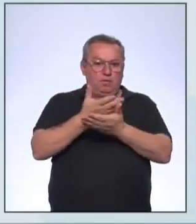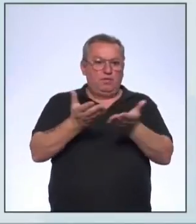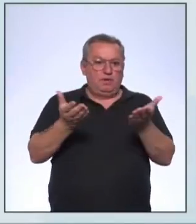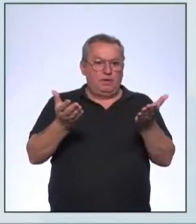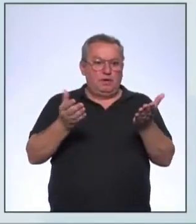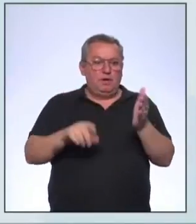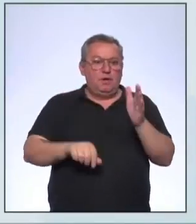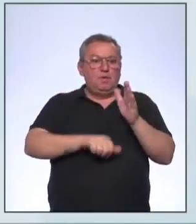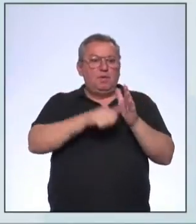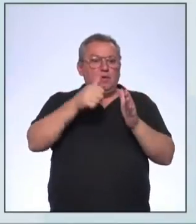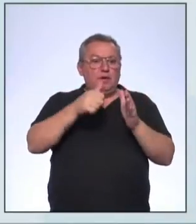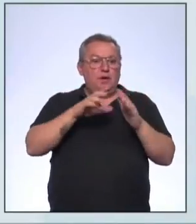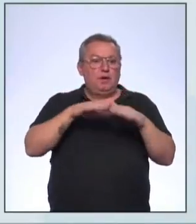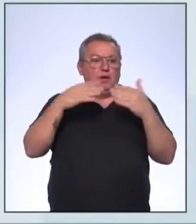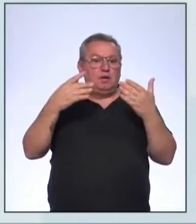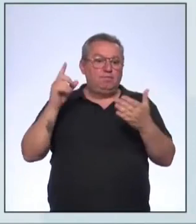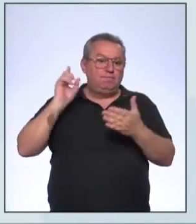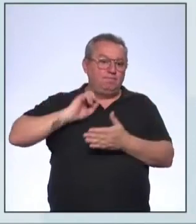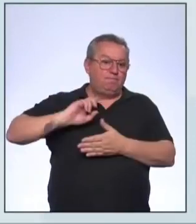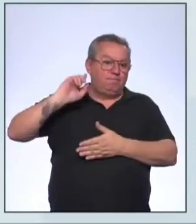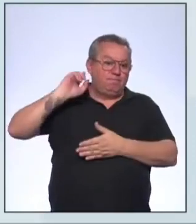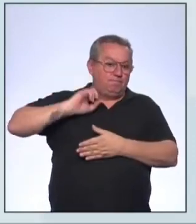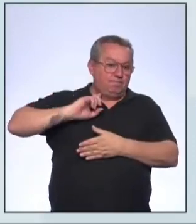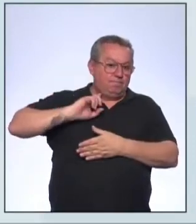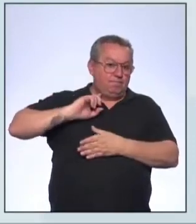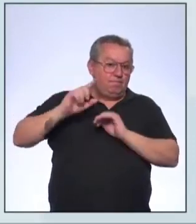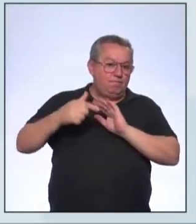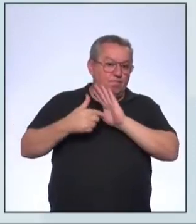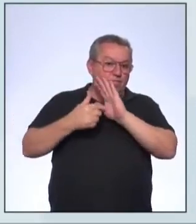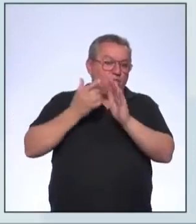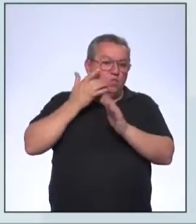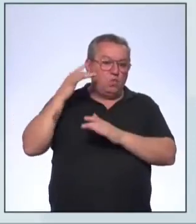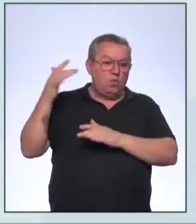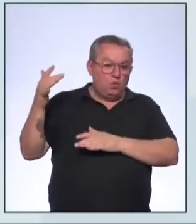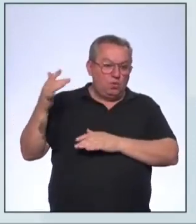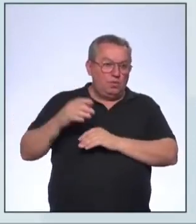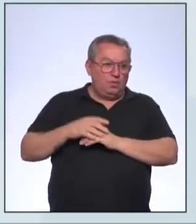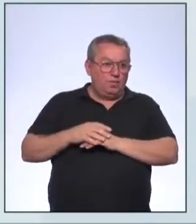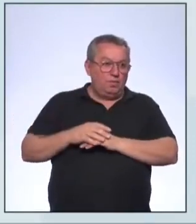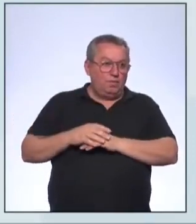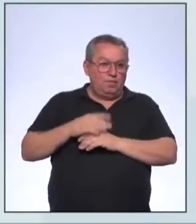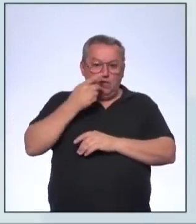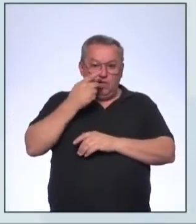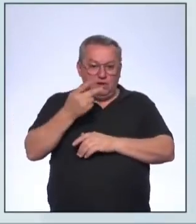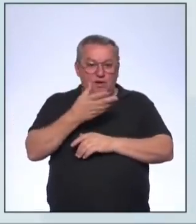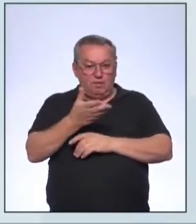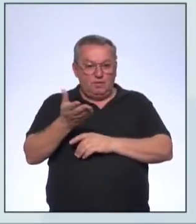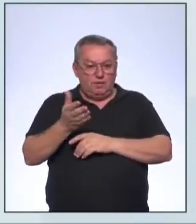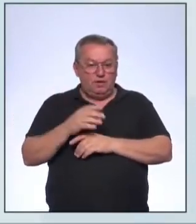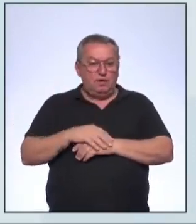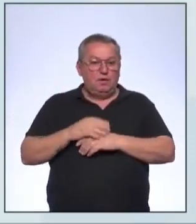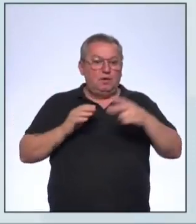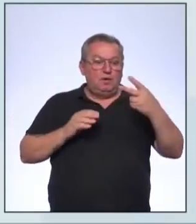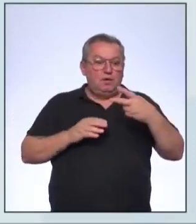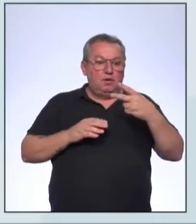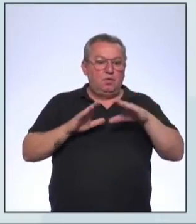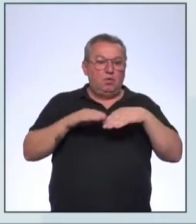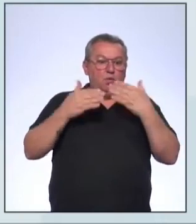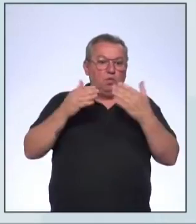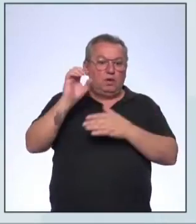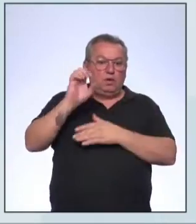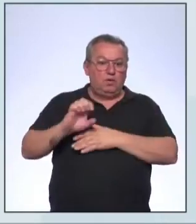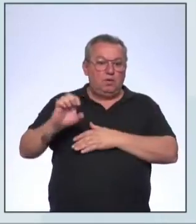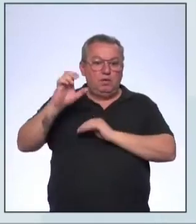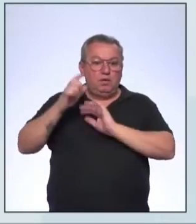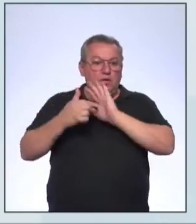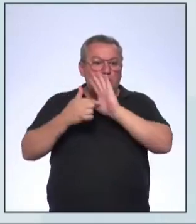A primeira delas, quais cidades das Minas Gerais se destacam no auge do ouro? Eu citei aí para vocês. E a segunda, qual outro